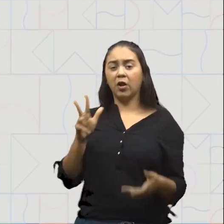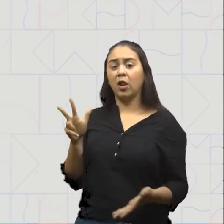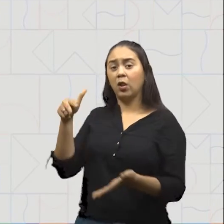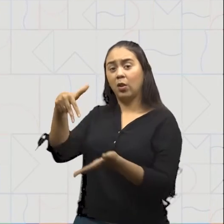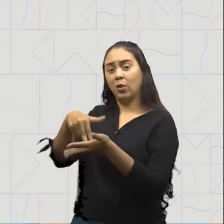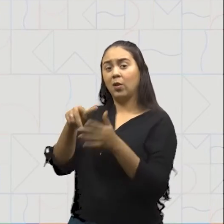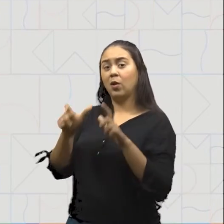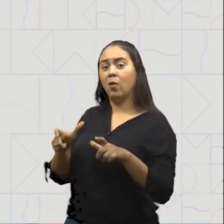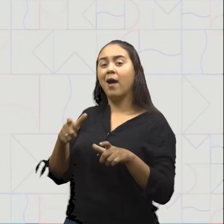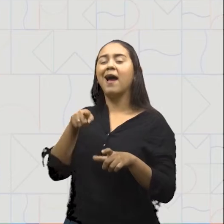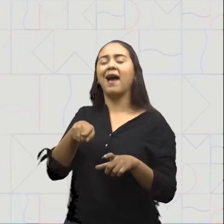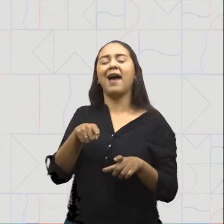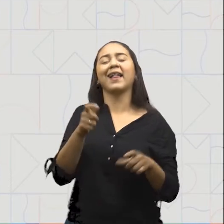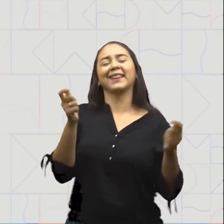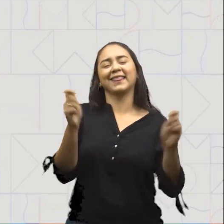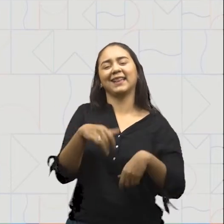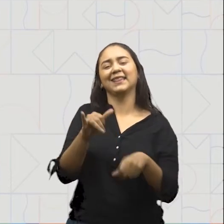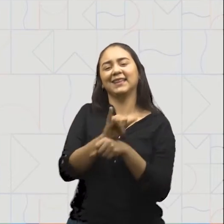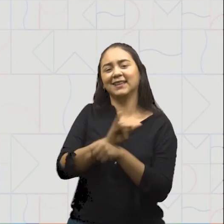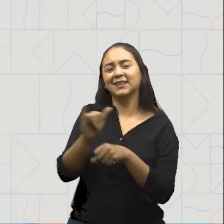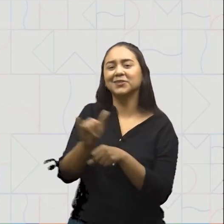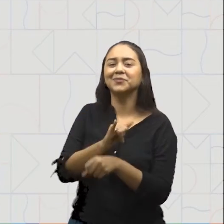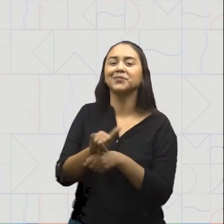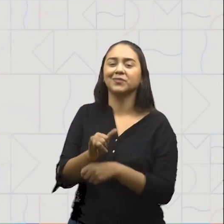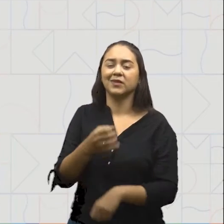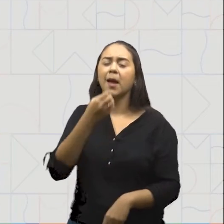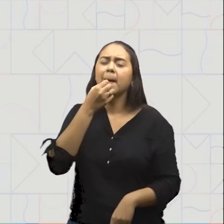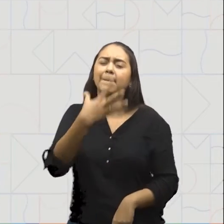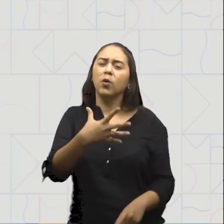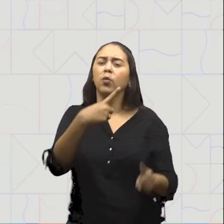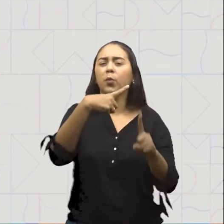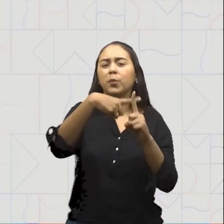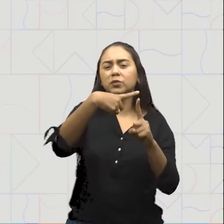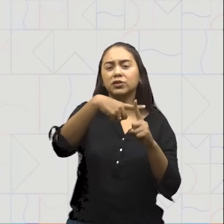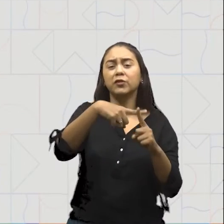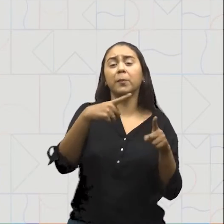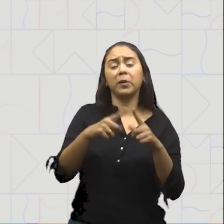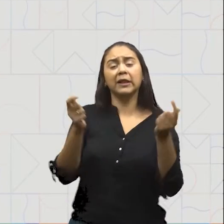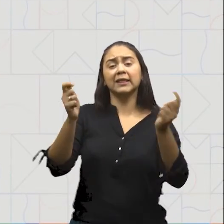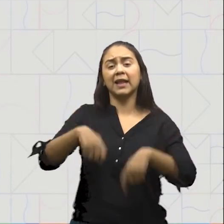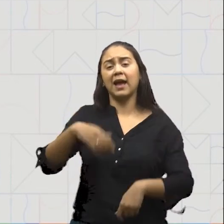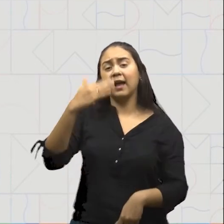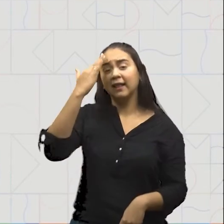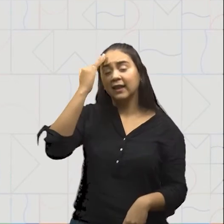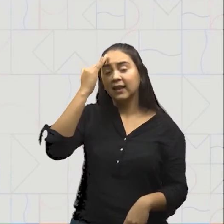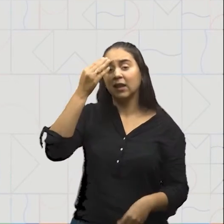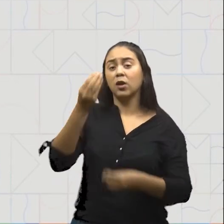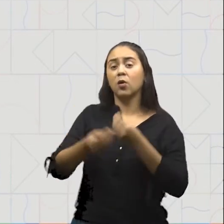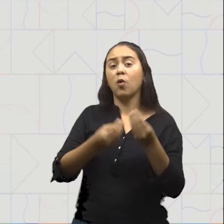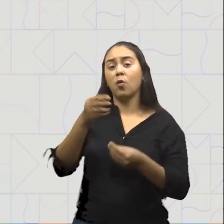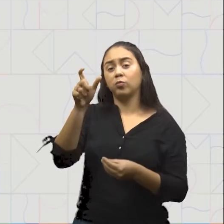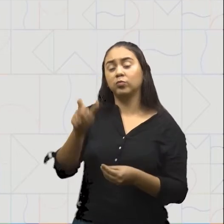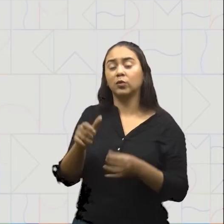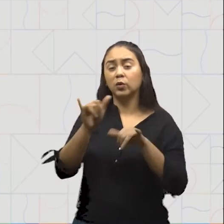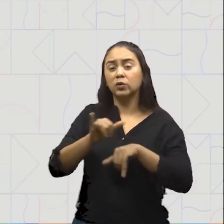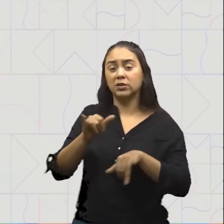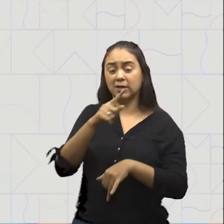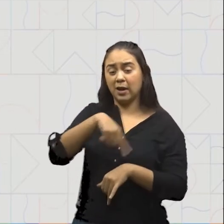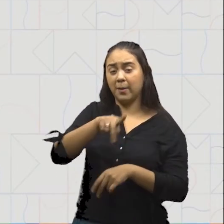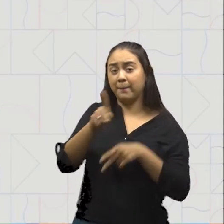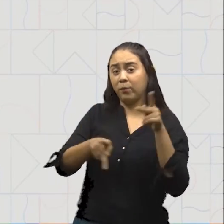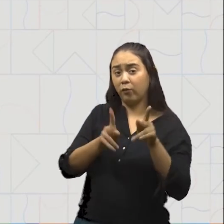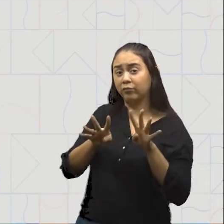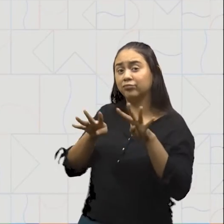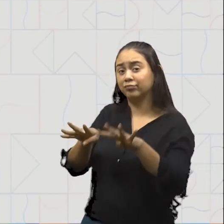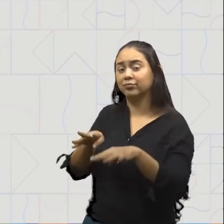os recursos visuais aumentam e isso é muito positivo para a compreensão da notícia pelo leitor. No nosso